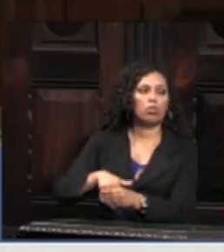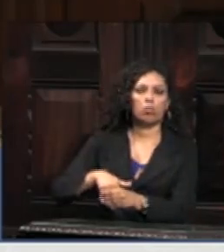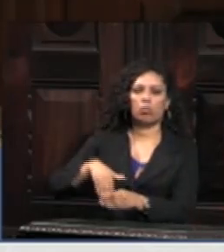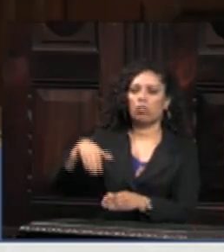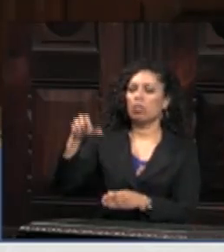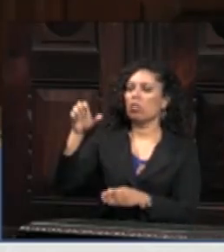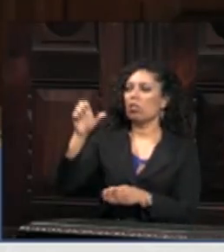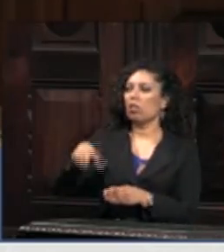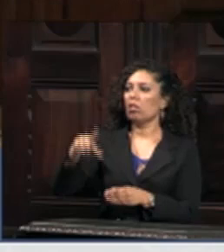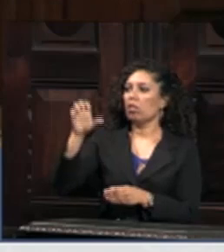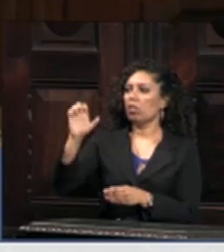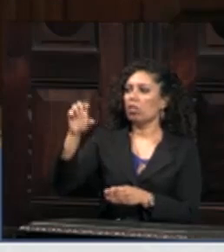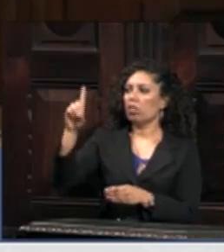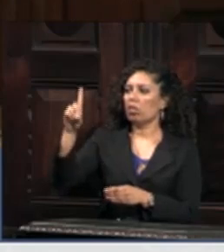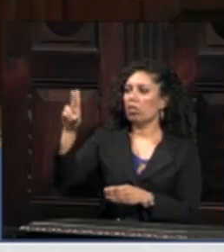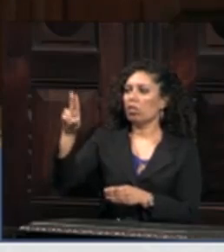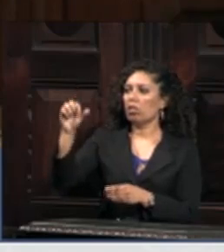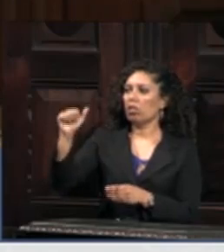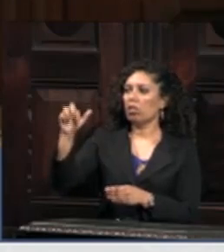Eduardo Paes.